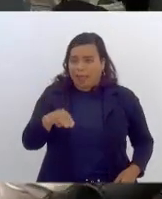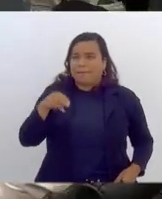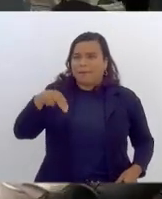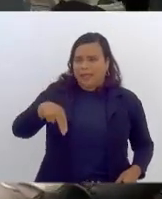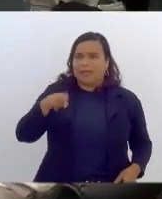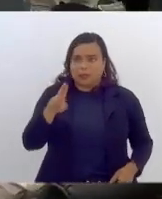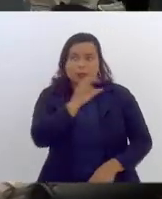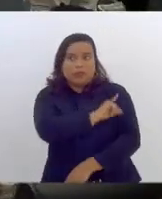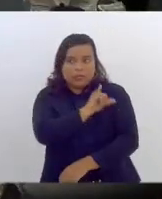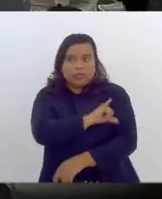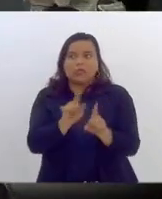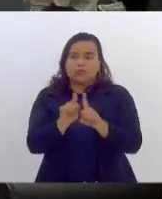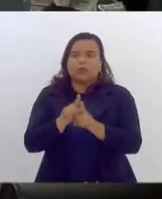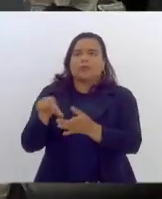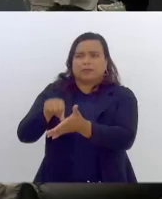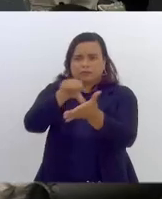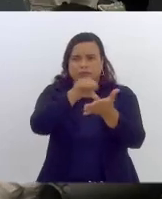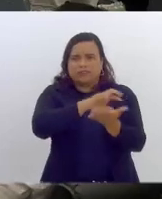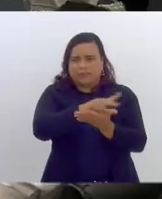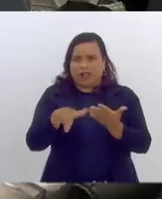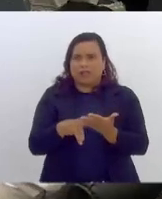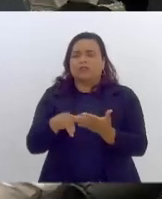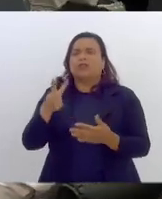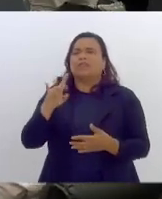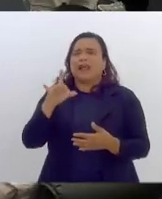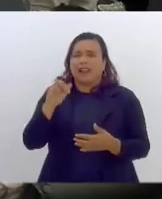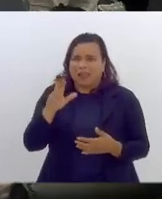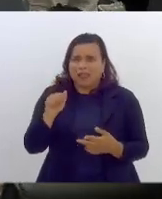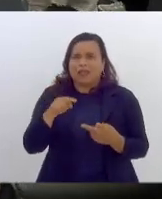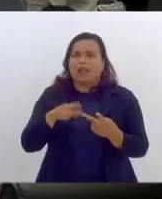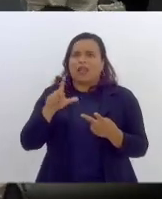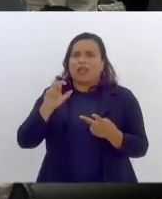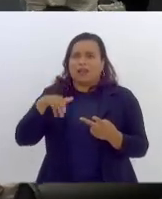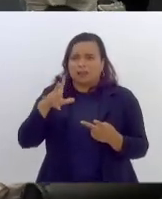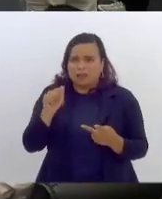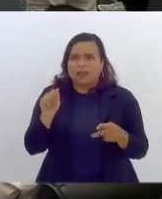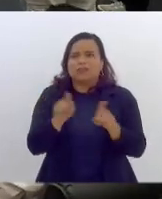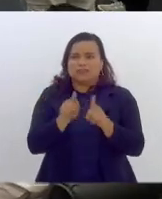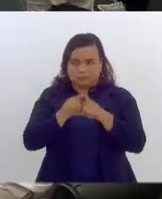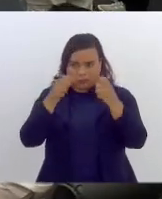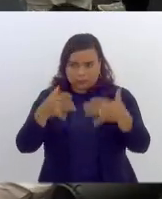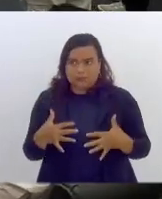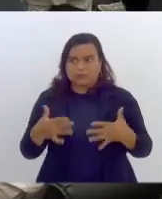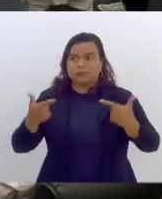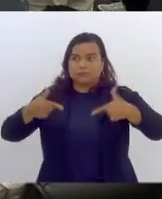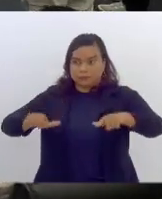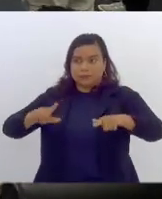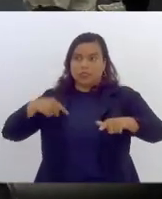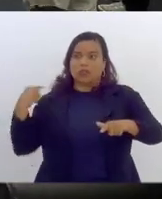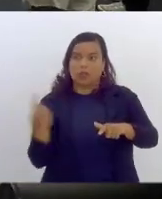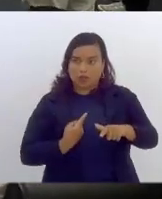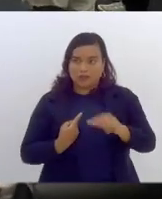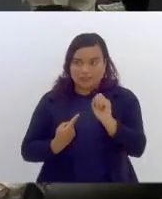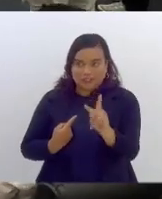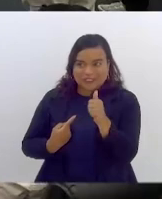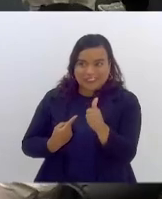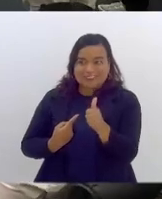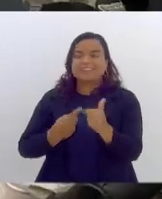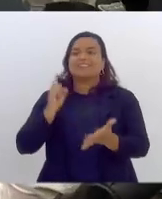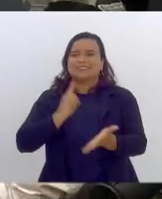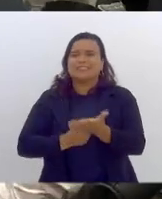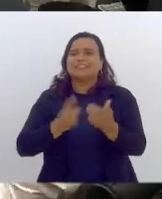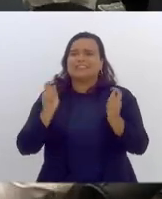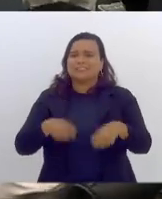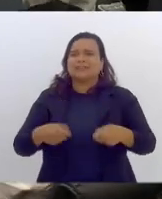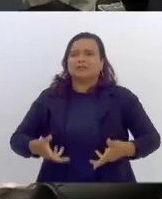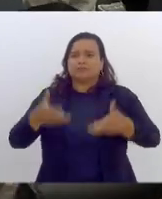outras pessoas também que são filiadas. Valéria e Leninha também, quero dizer que esse diploma é nosso, como a possibilidade